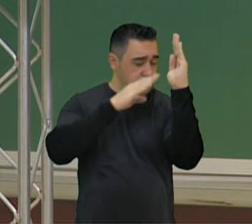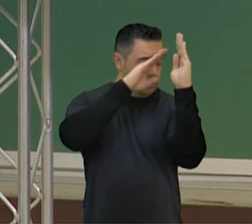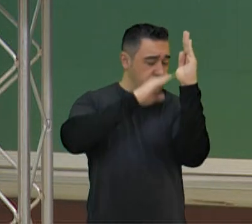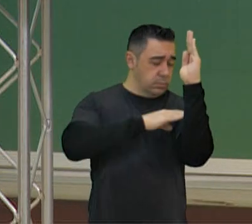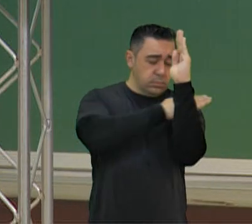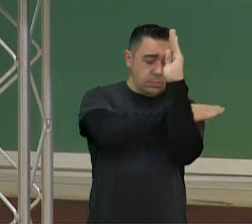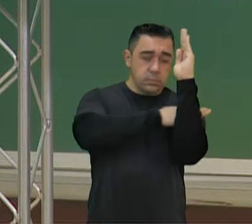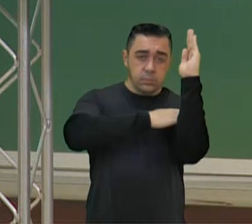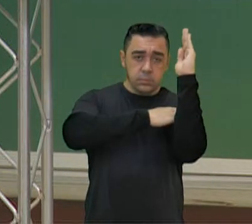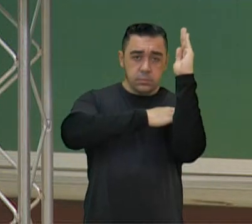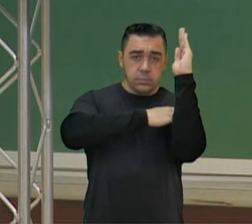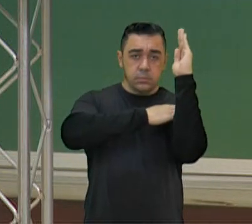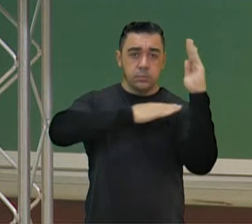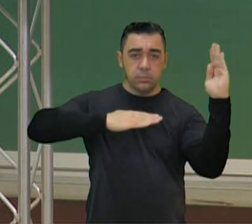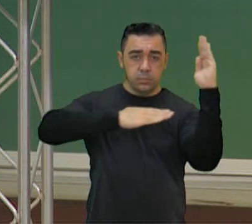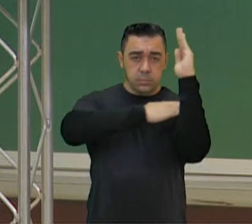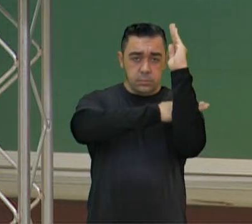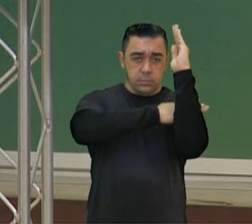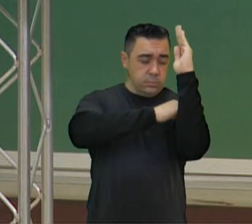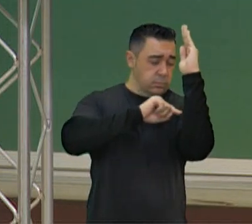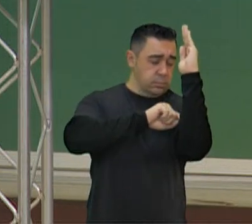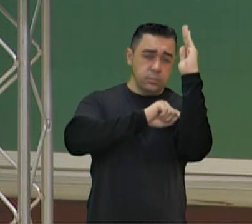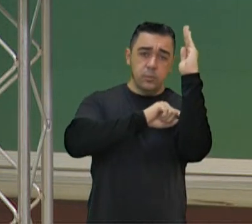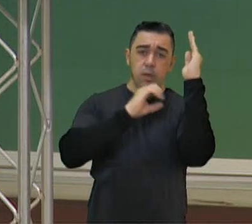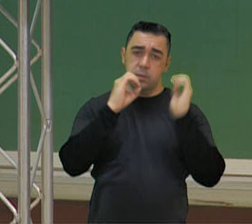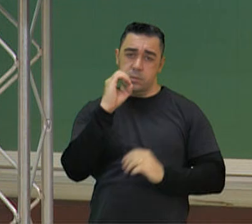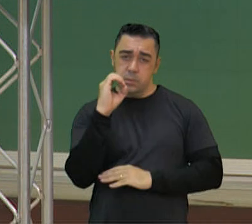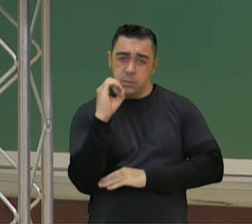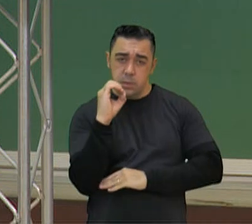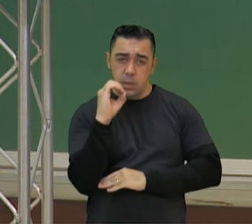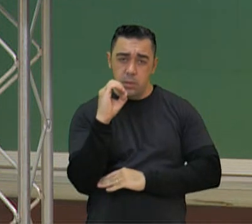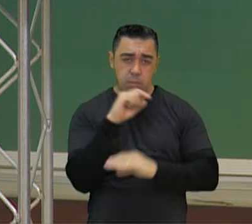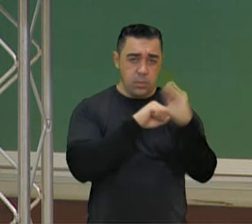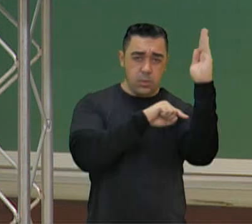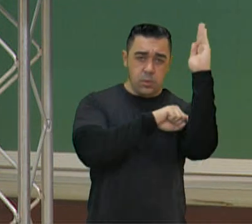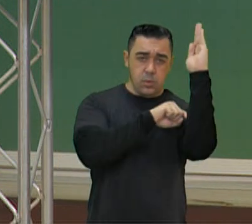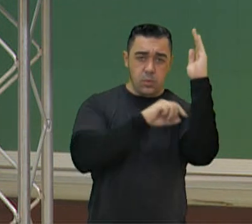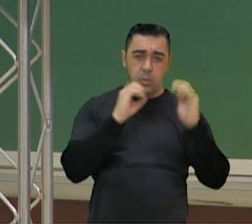si. Eles se cruzam, formando uma cruz.